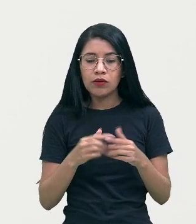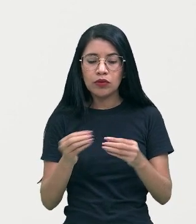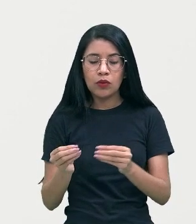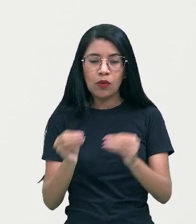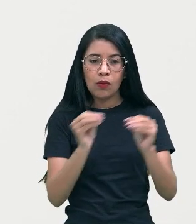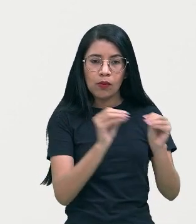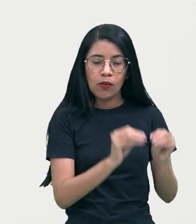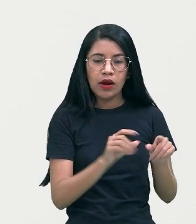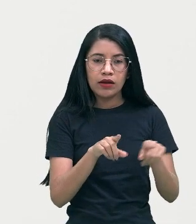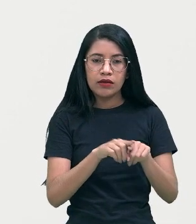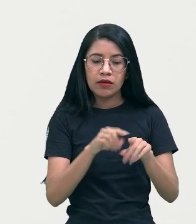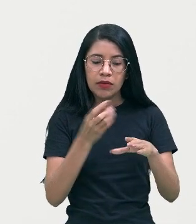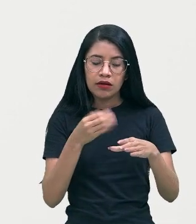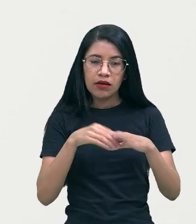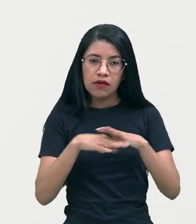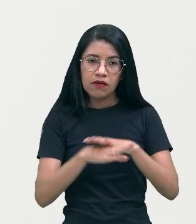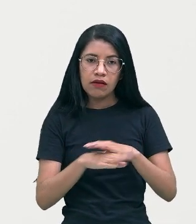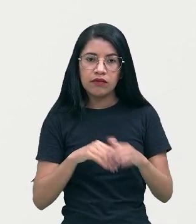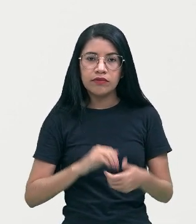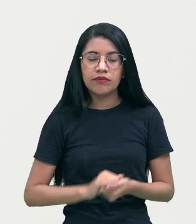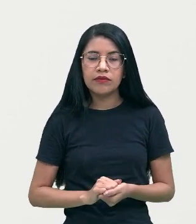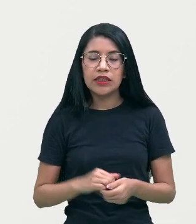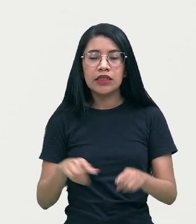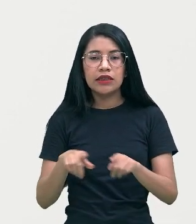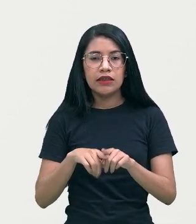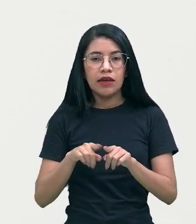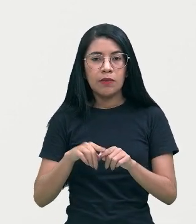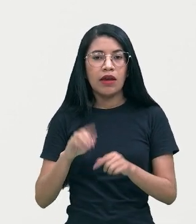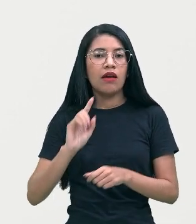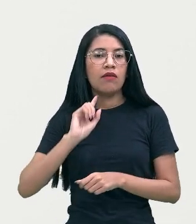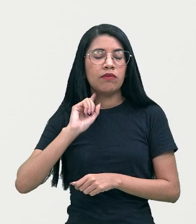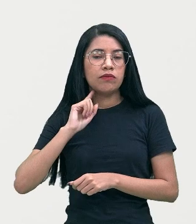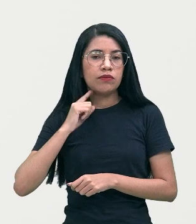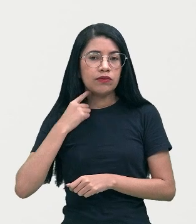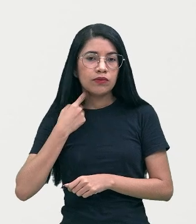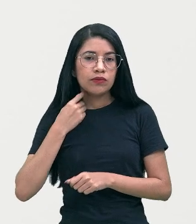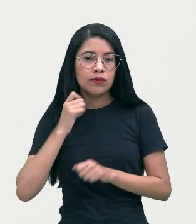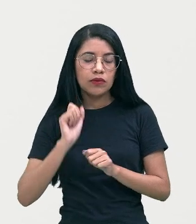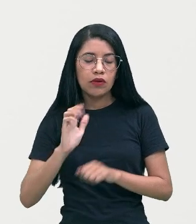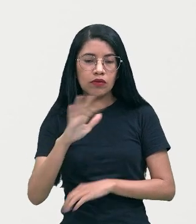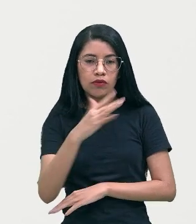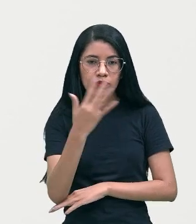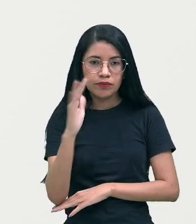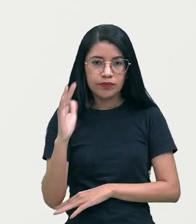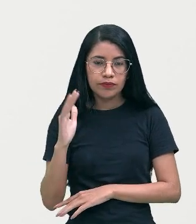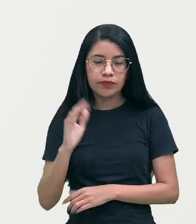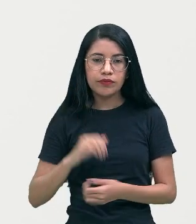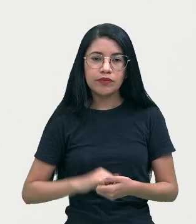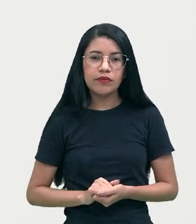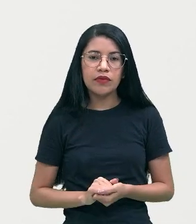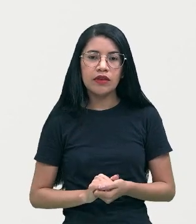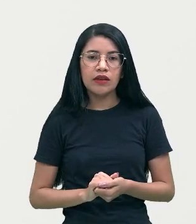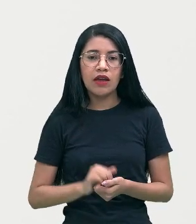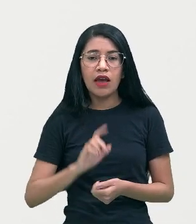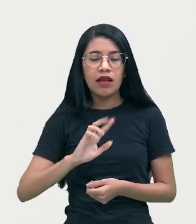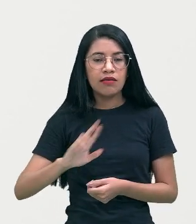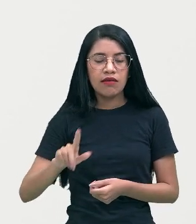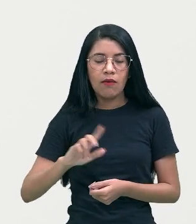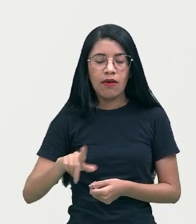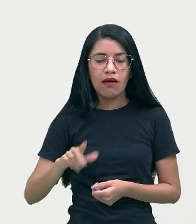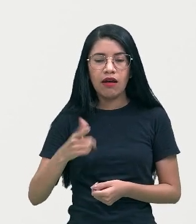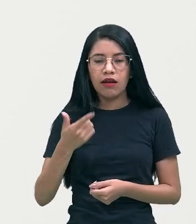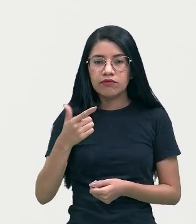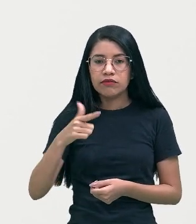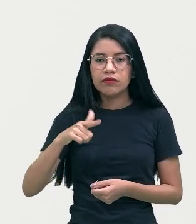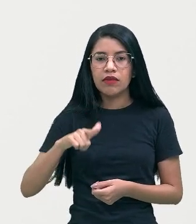bem. E aí eu tenho, além da poluição ambiental que causam, os combustíveis fósseis não são renováveis. Ou